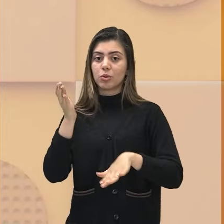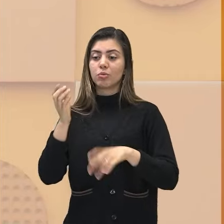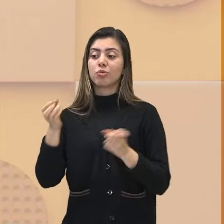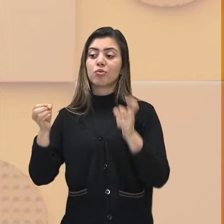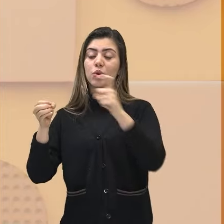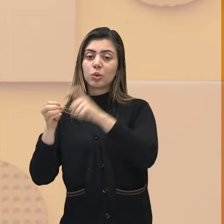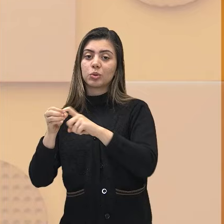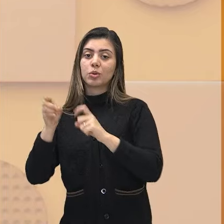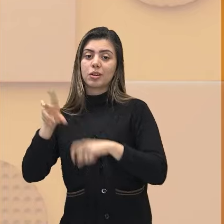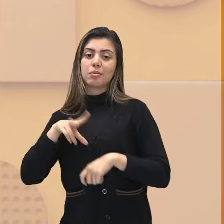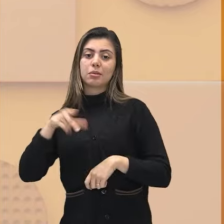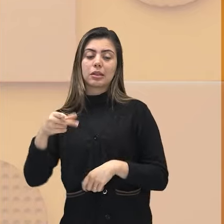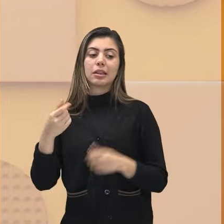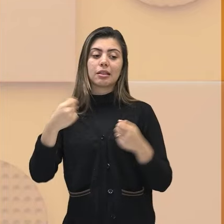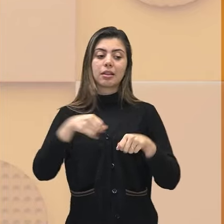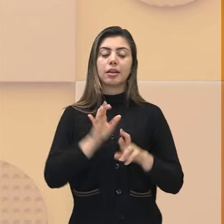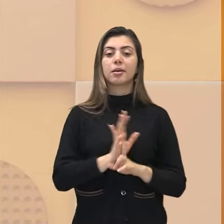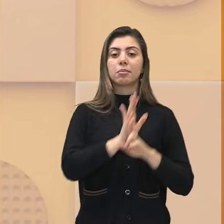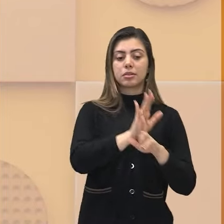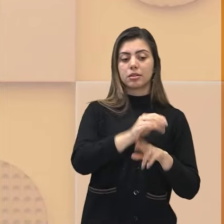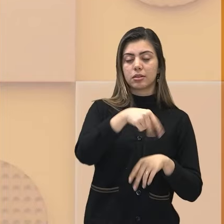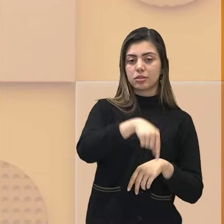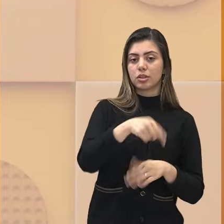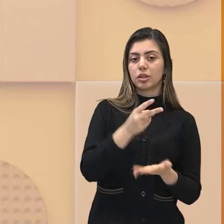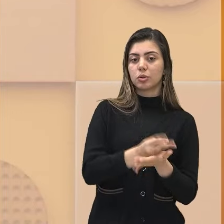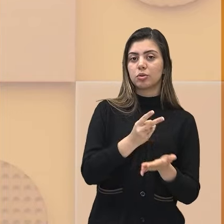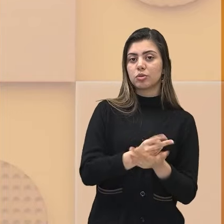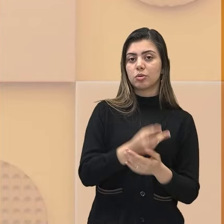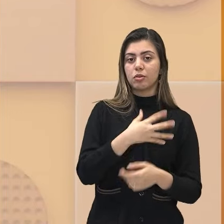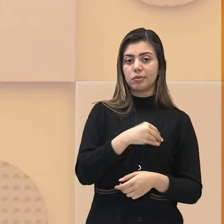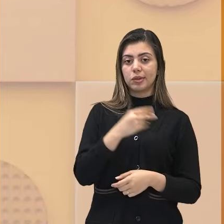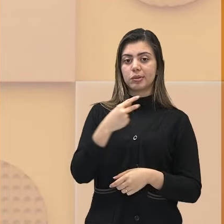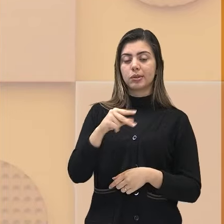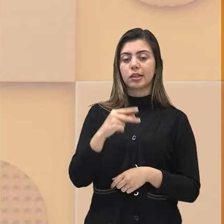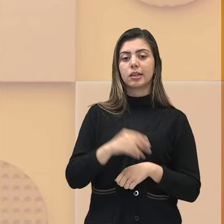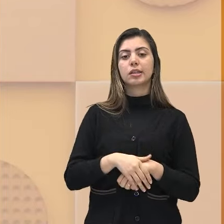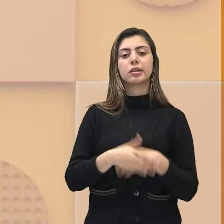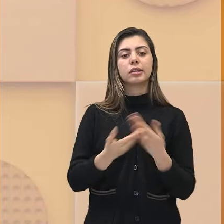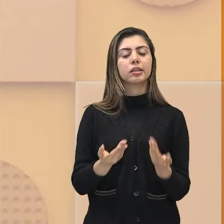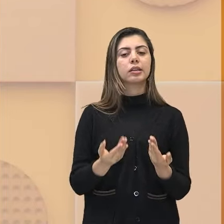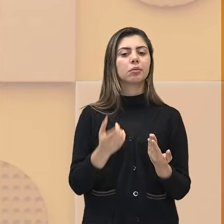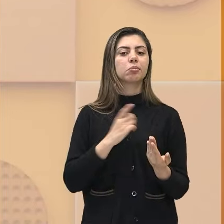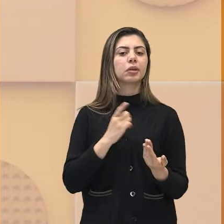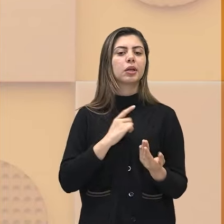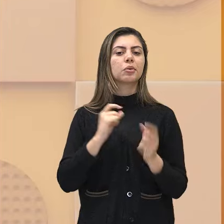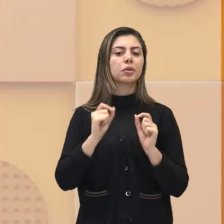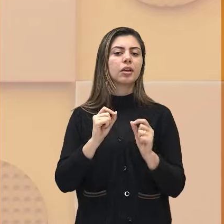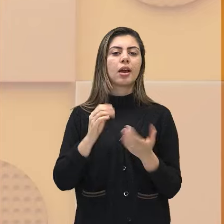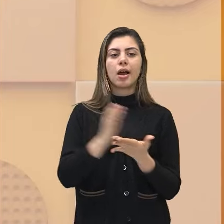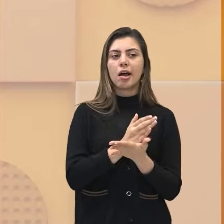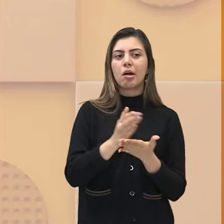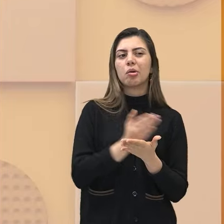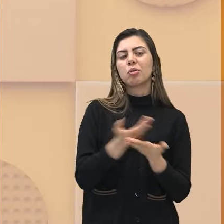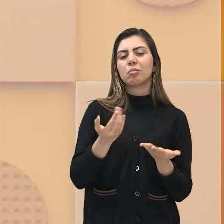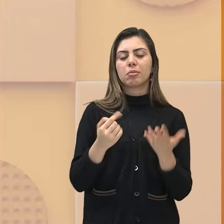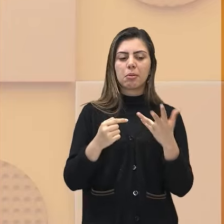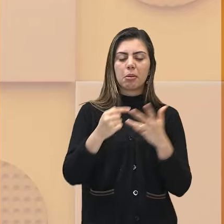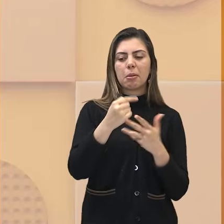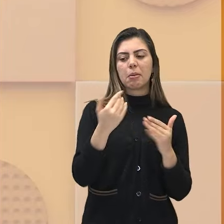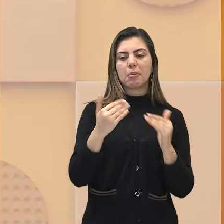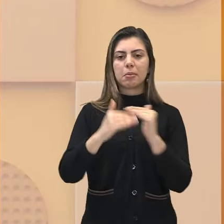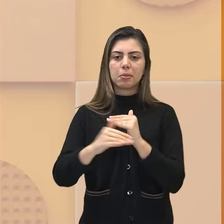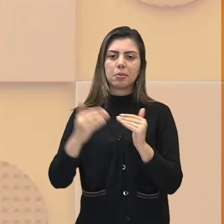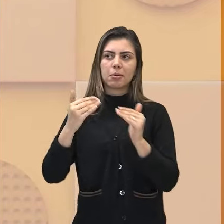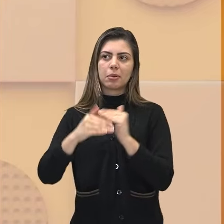vai contribuir para quê? Para que se tornem mais evidentes algumas divergências entre o